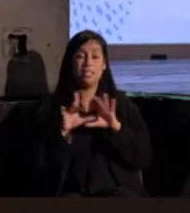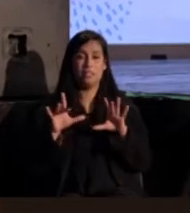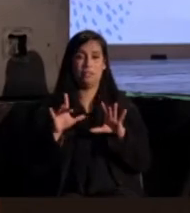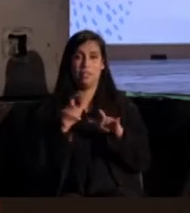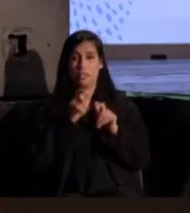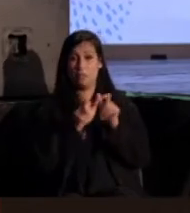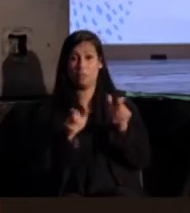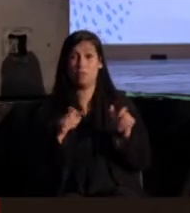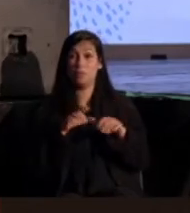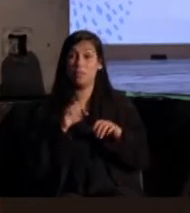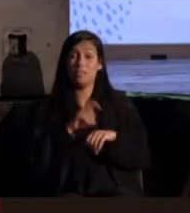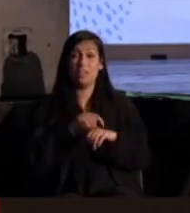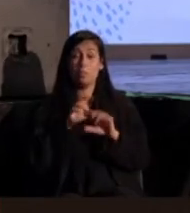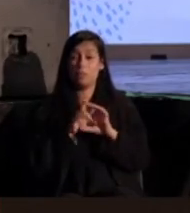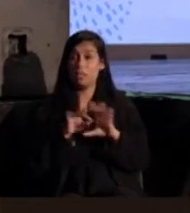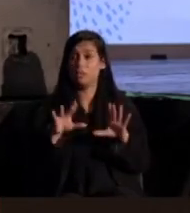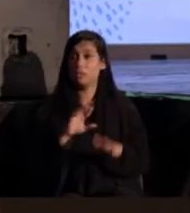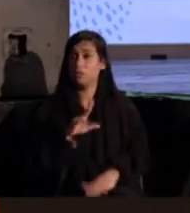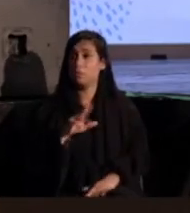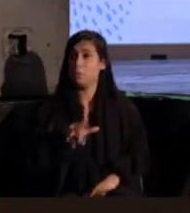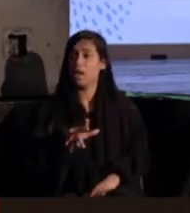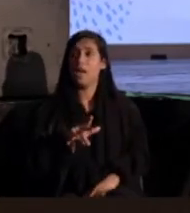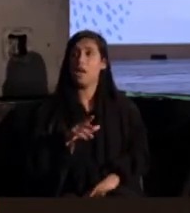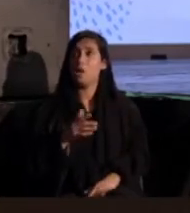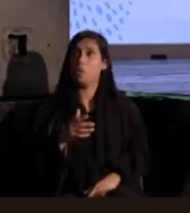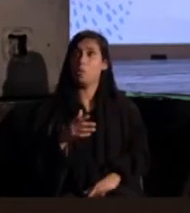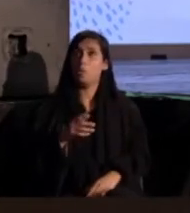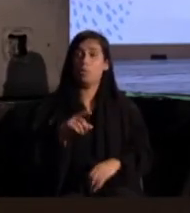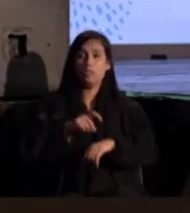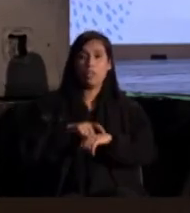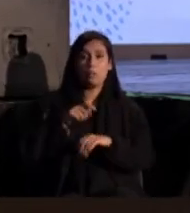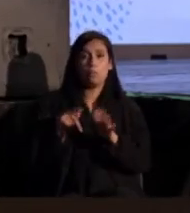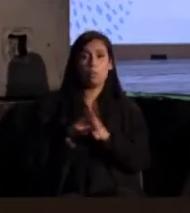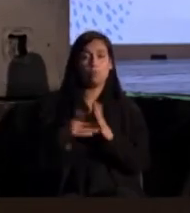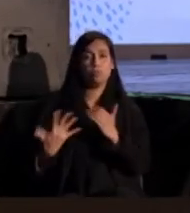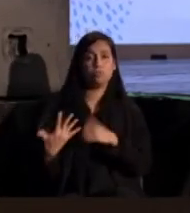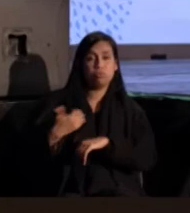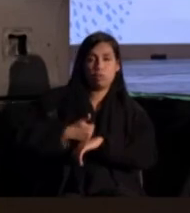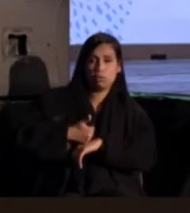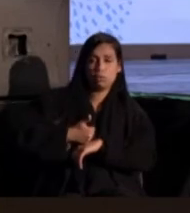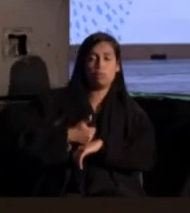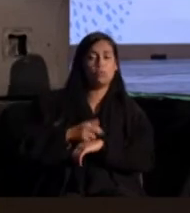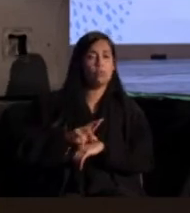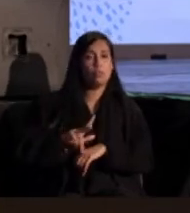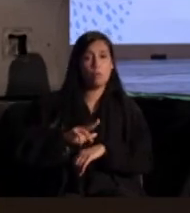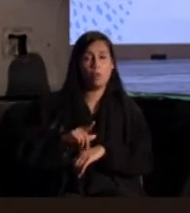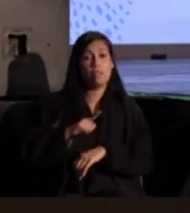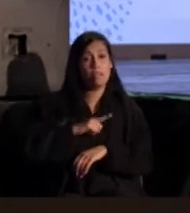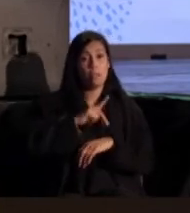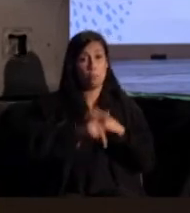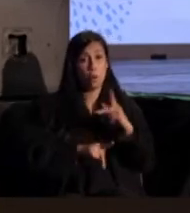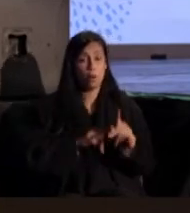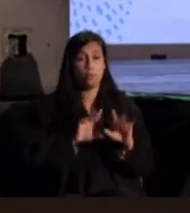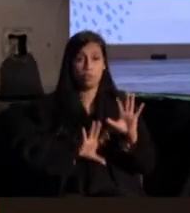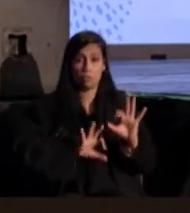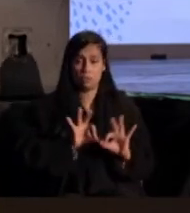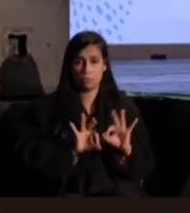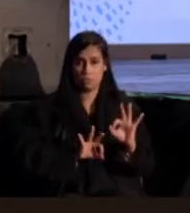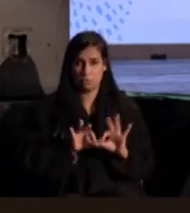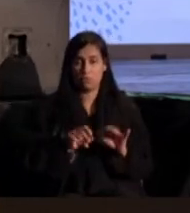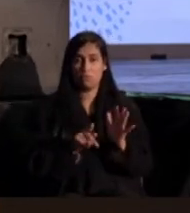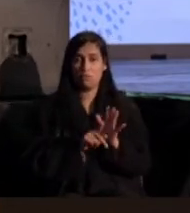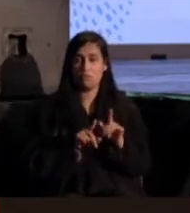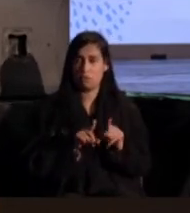O tempo é menos colonizado, né? Então, são povos que se organizavam sem ter